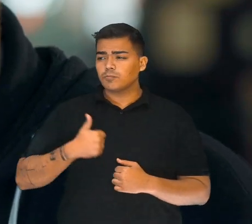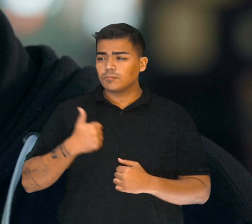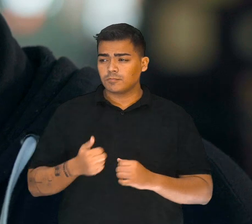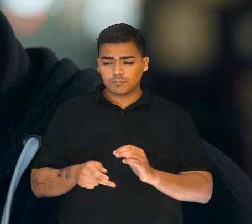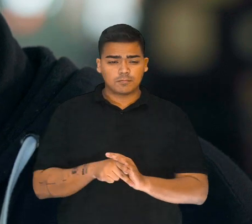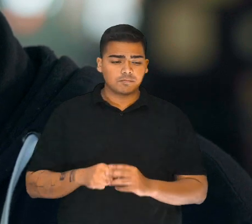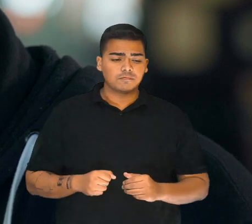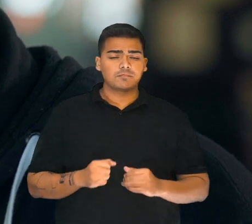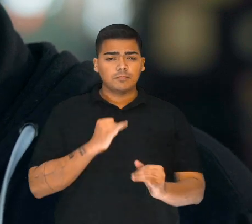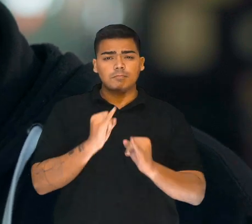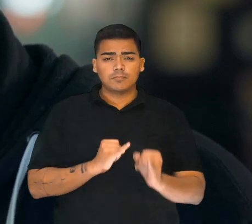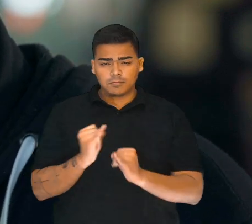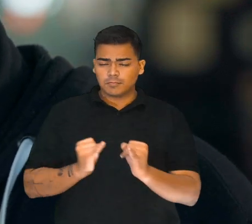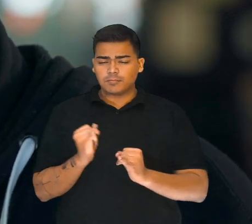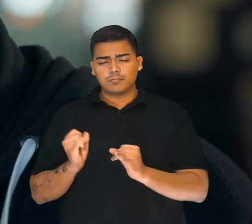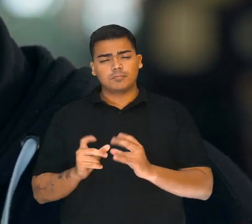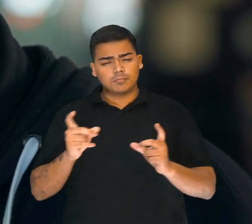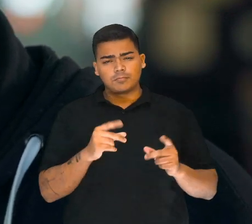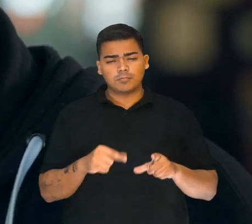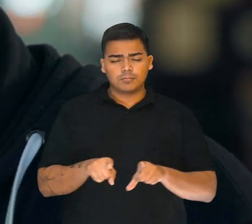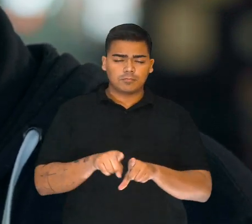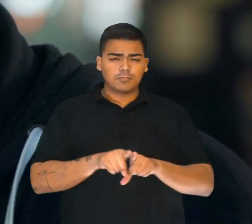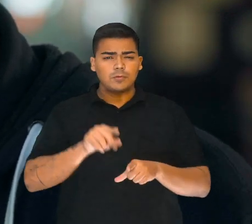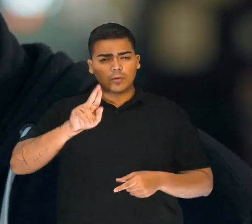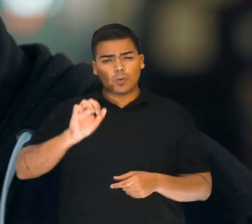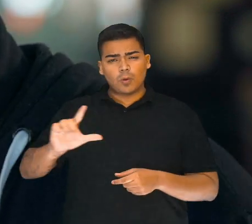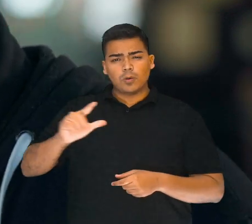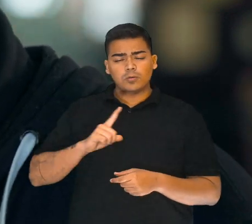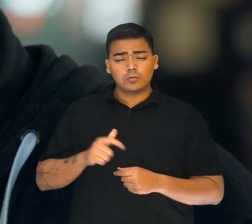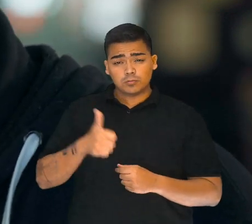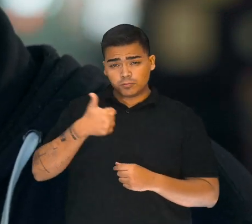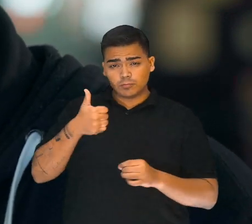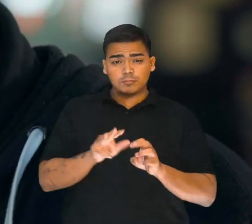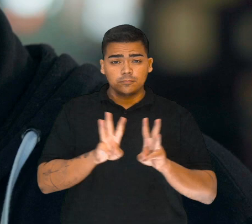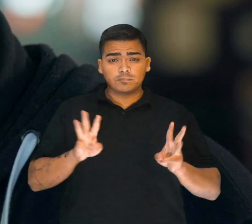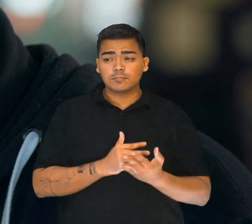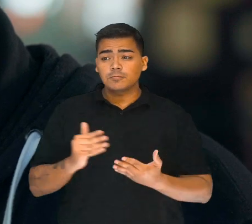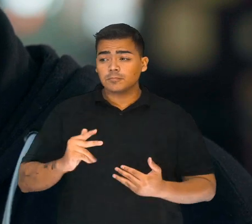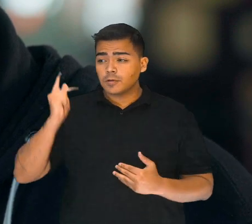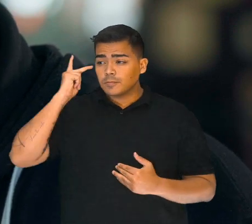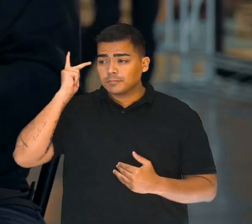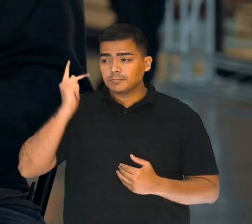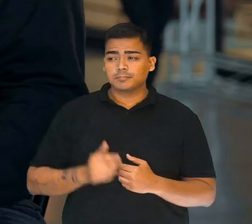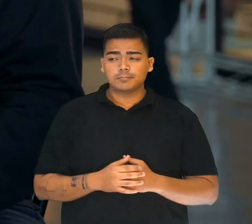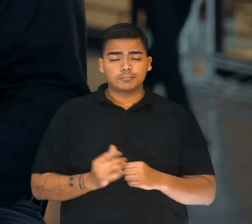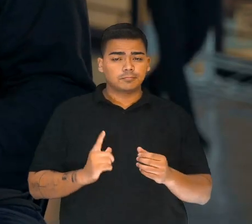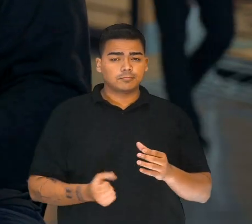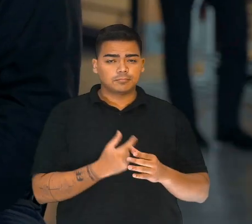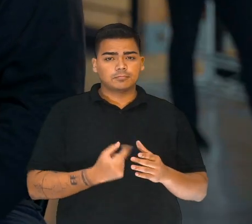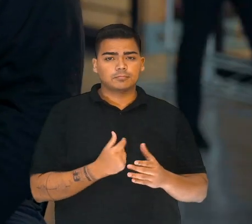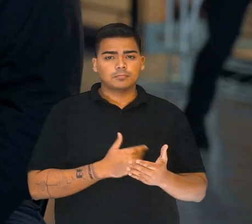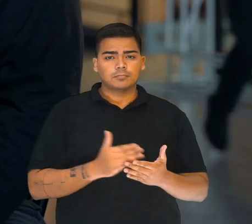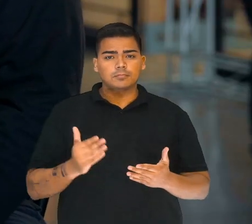primeiros provedores de internet, Buscapé, datado de 96, UOL, os primeiros portais surgiram aqui em São Paulo. E a história das